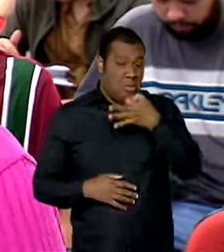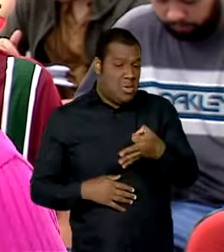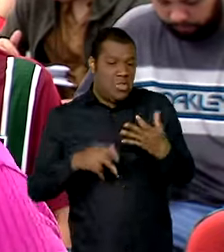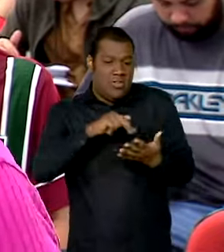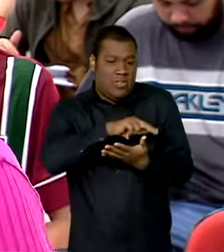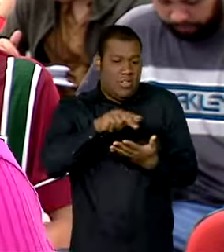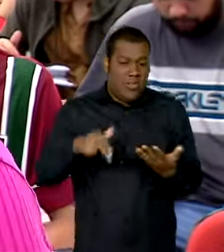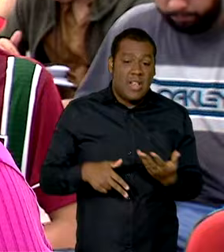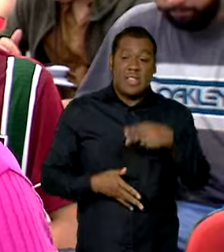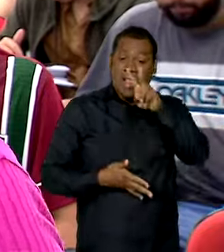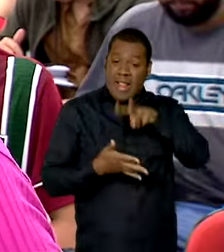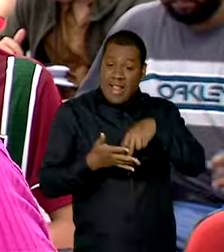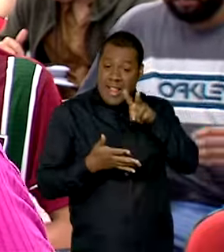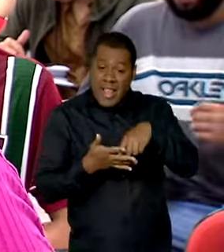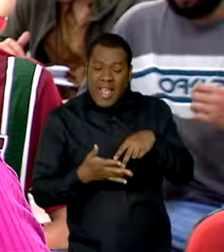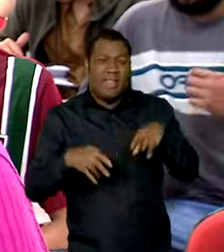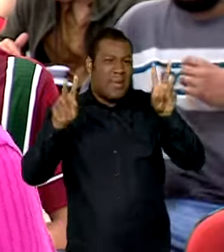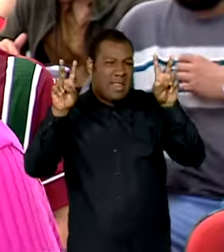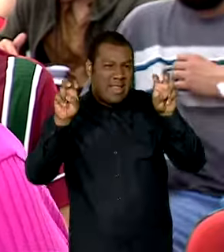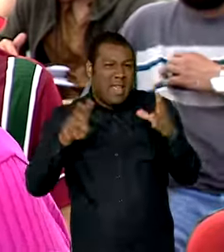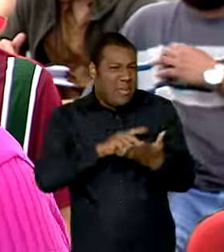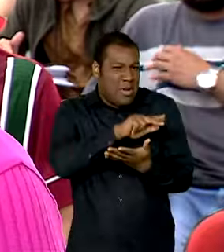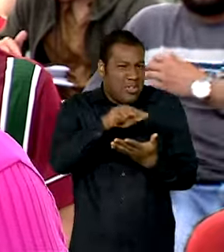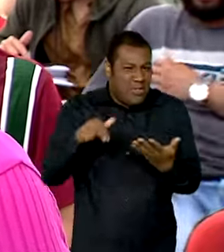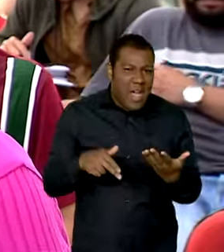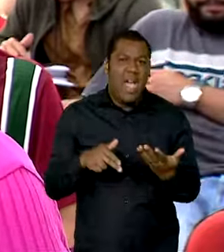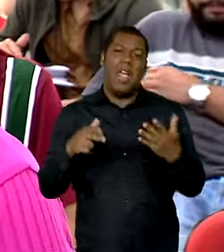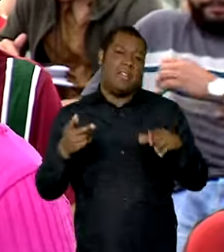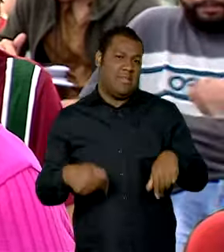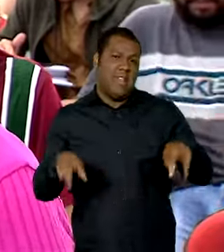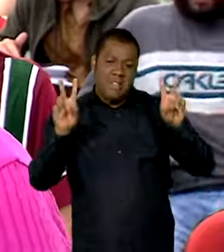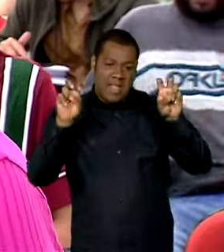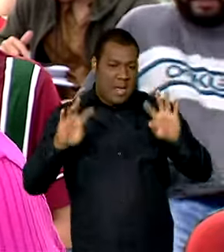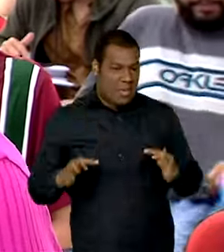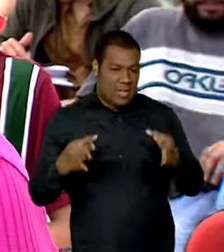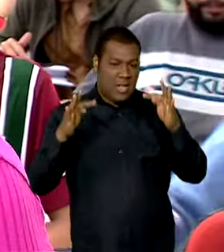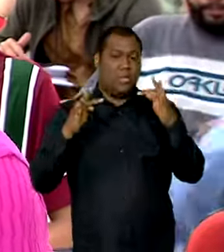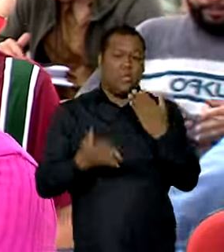pluralidade, ler bastante sobre isso, tecnologia, para ele conseguir produzir uma boa redação.